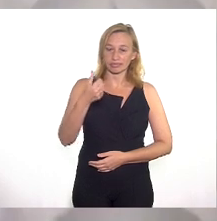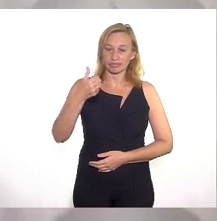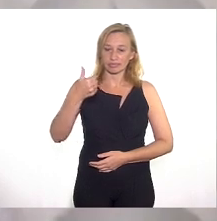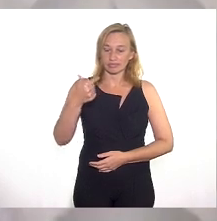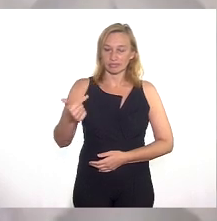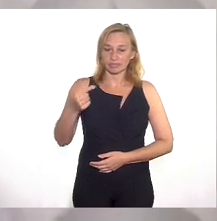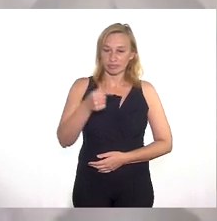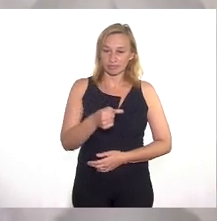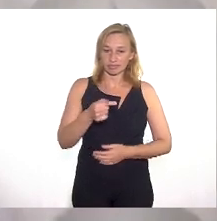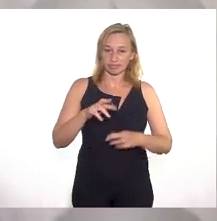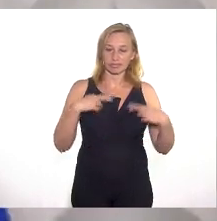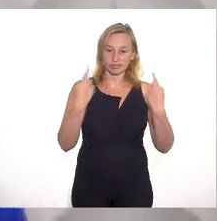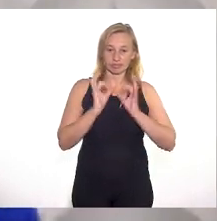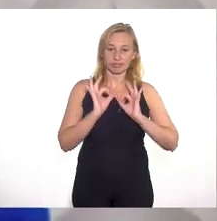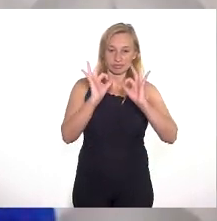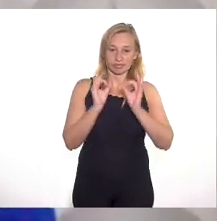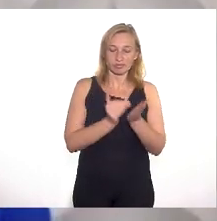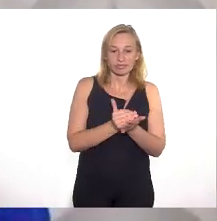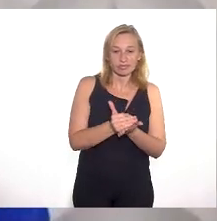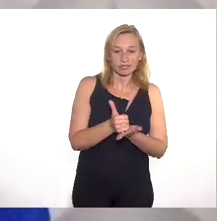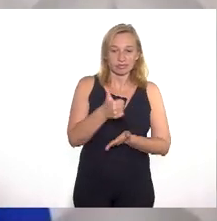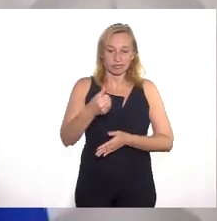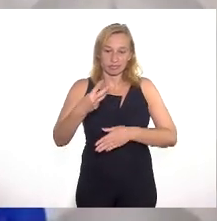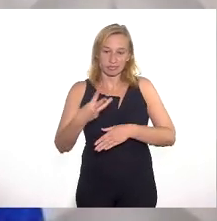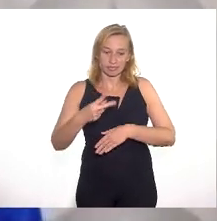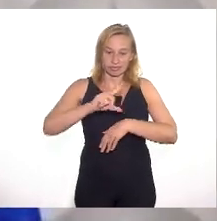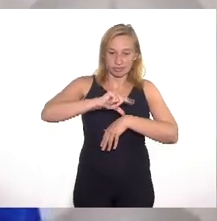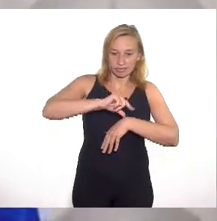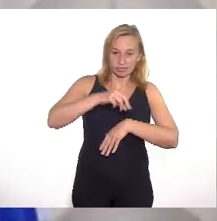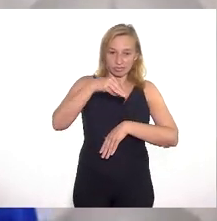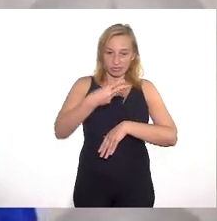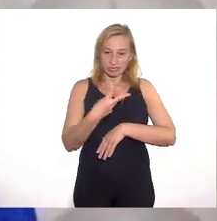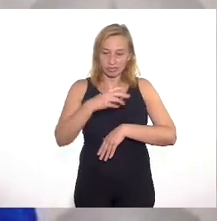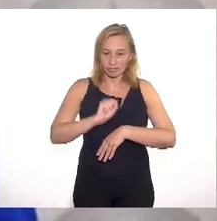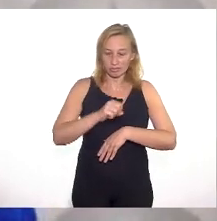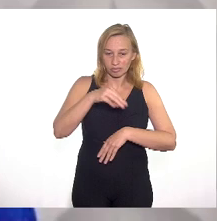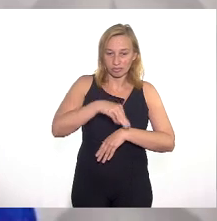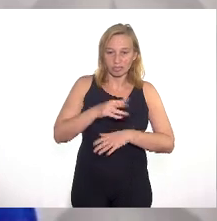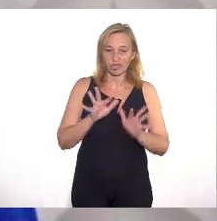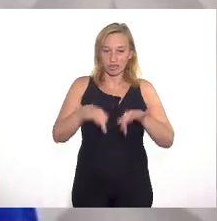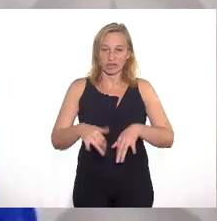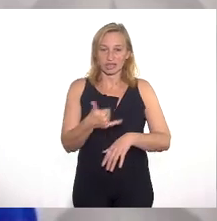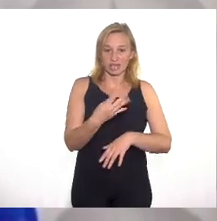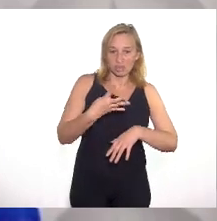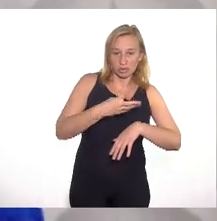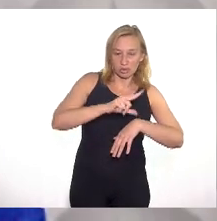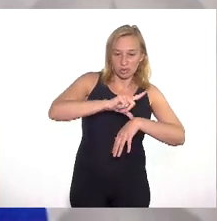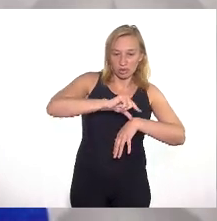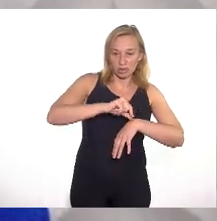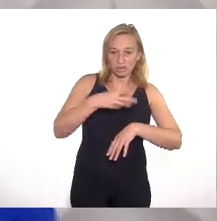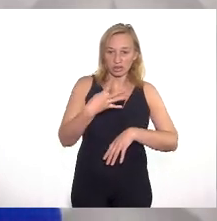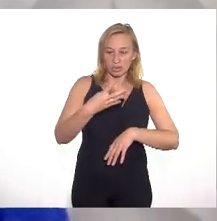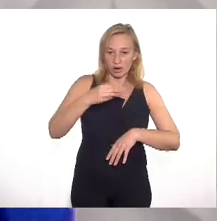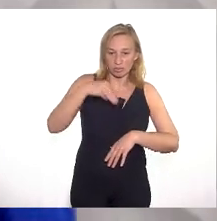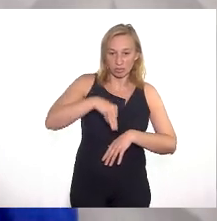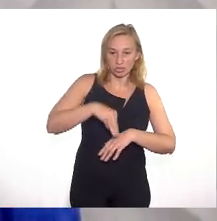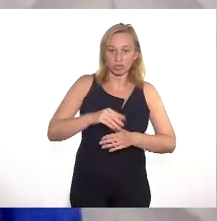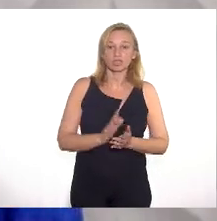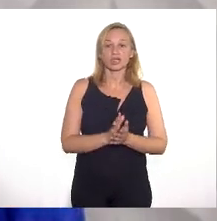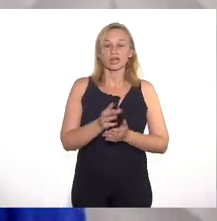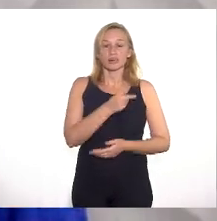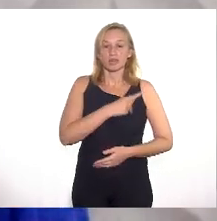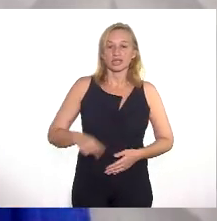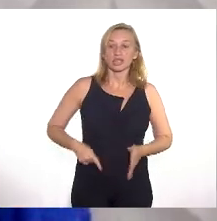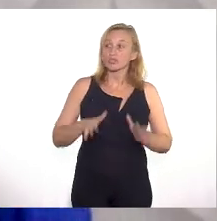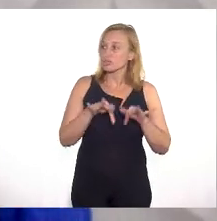117ª sessão extraordinária, que, iniciada às 13h38, se encerrou às 14h04.